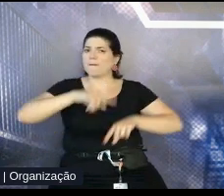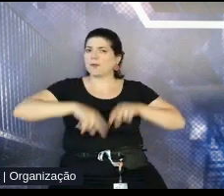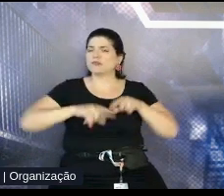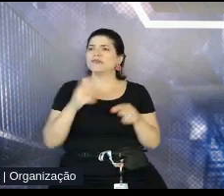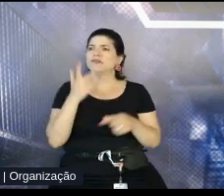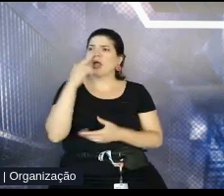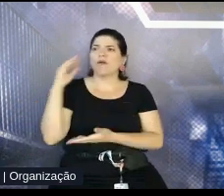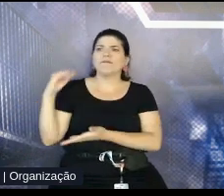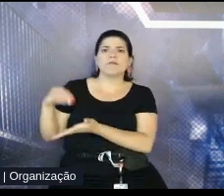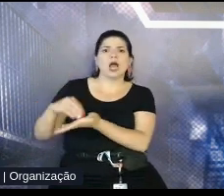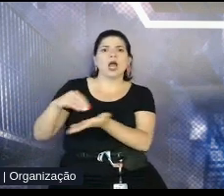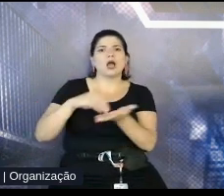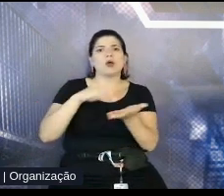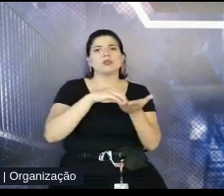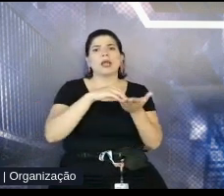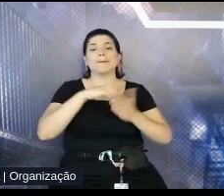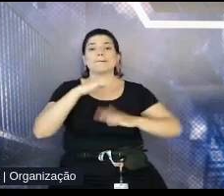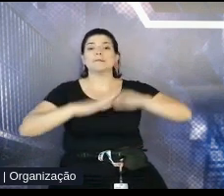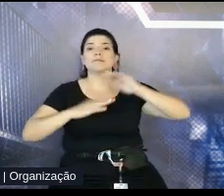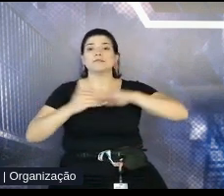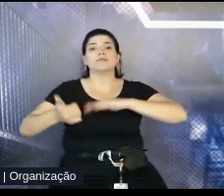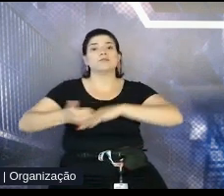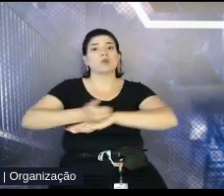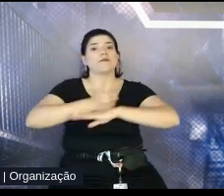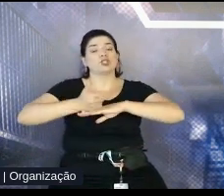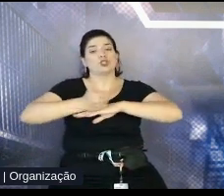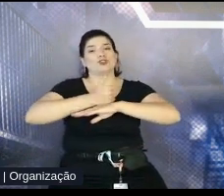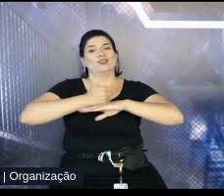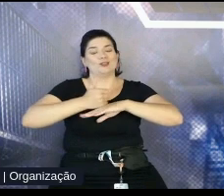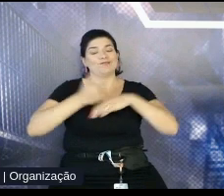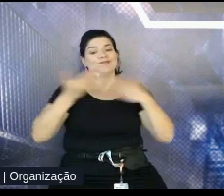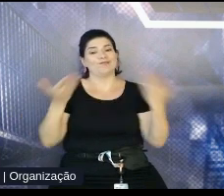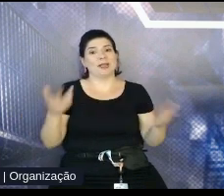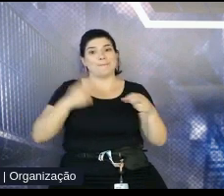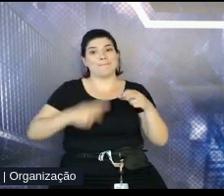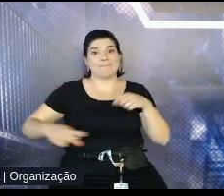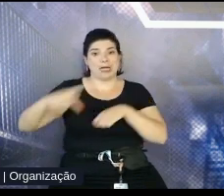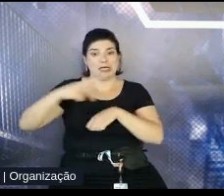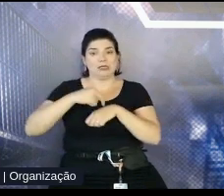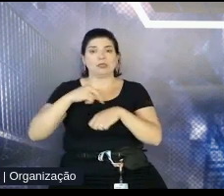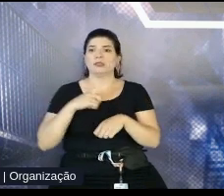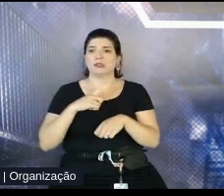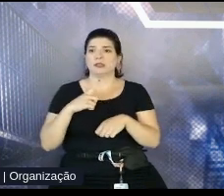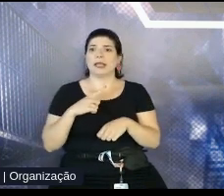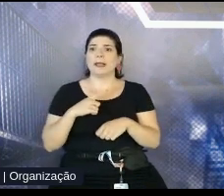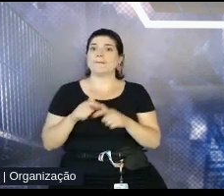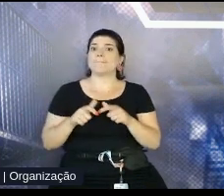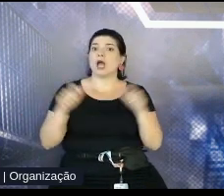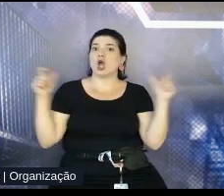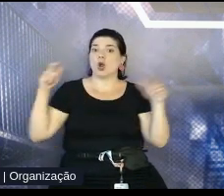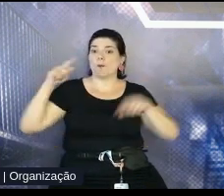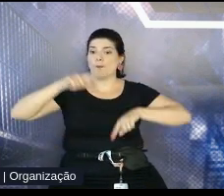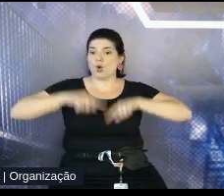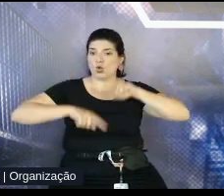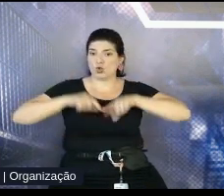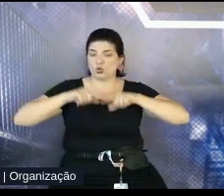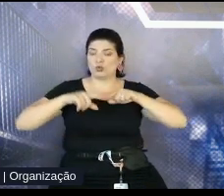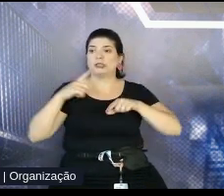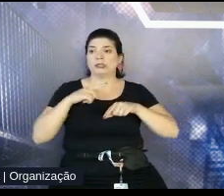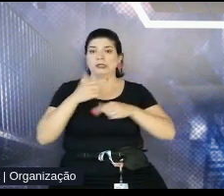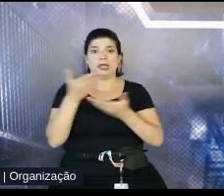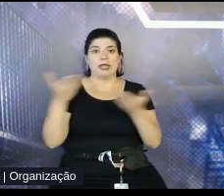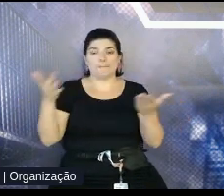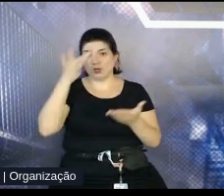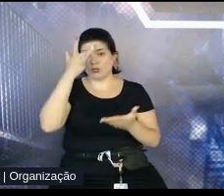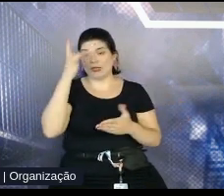escassez de mão de obra em tecnologia assistiva. E em países, né, que existe uma maior demanda por esses profissionais, percebe-se que a